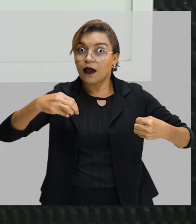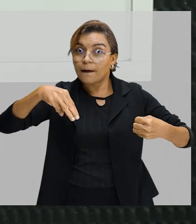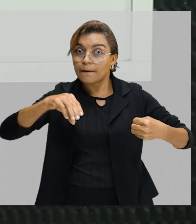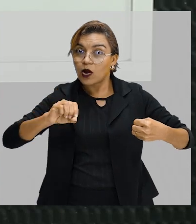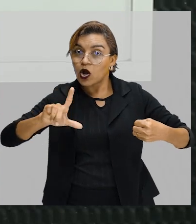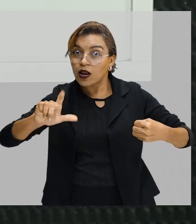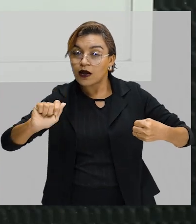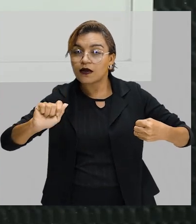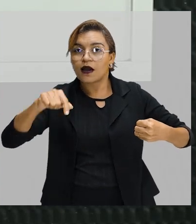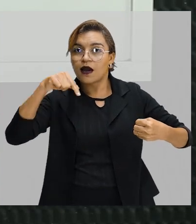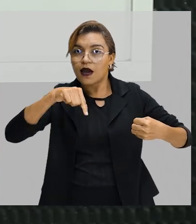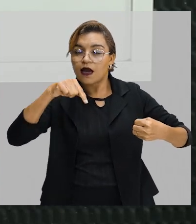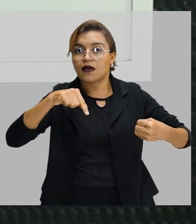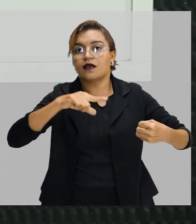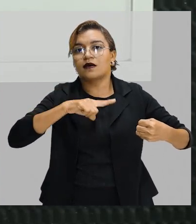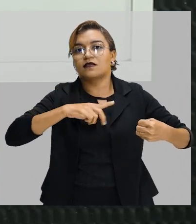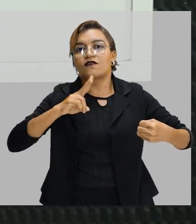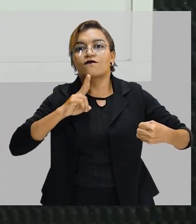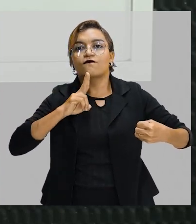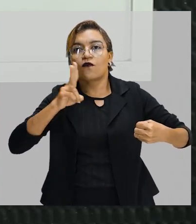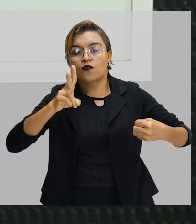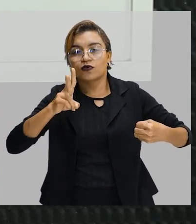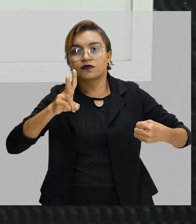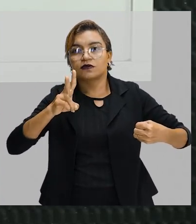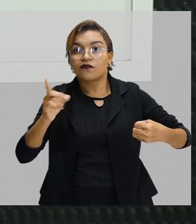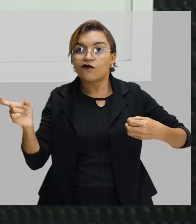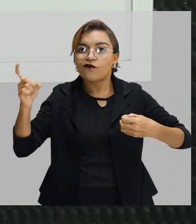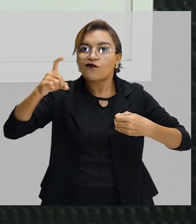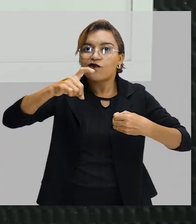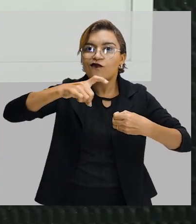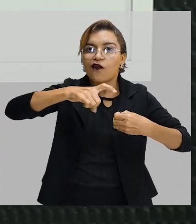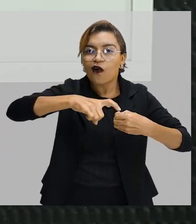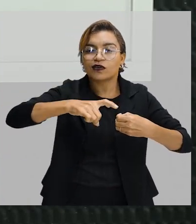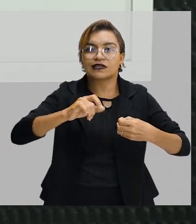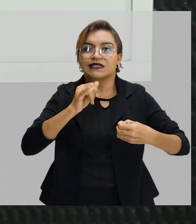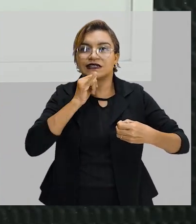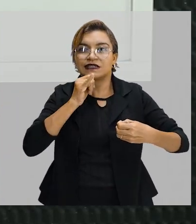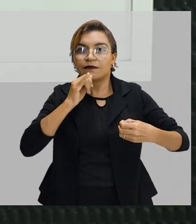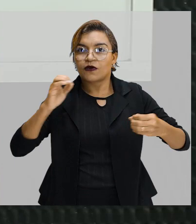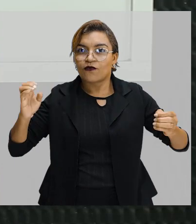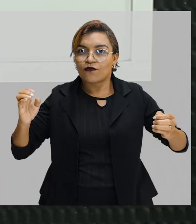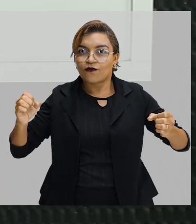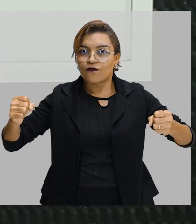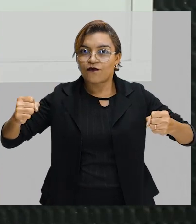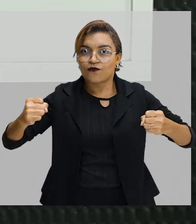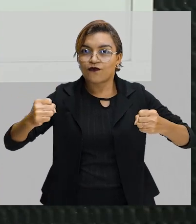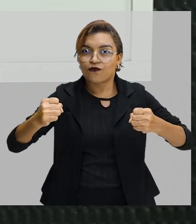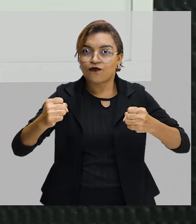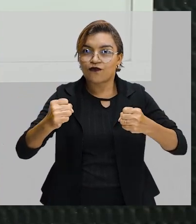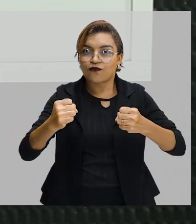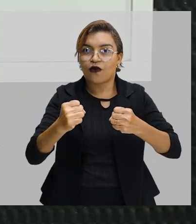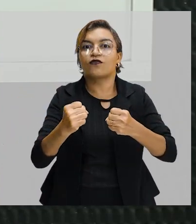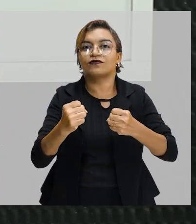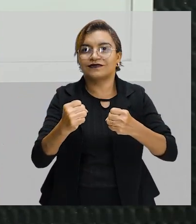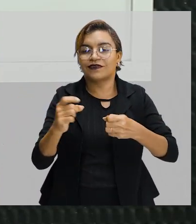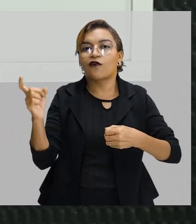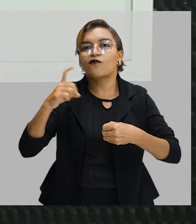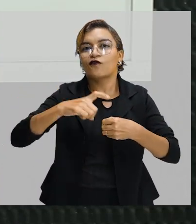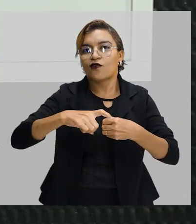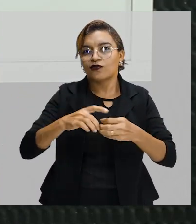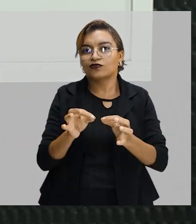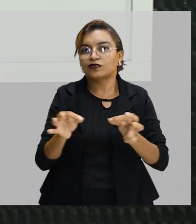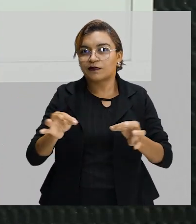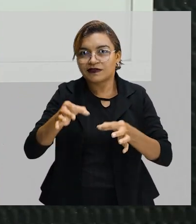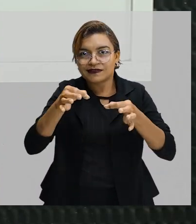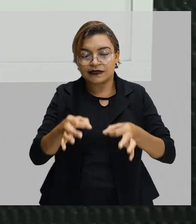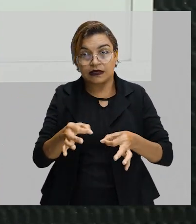A mola, ela vai fazer uma força de restituição, fazendo com que esta mola ela volte para o seu tamanho originário,